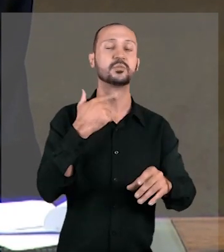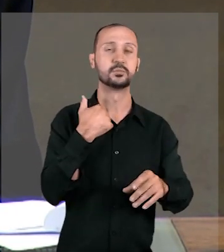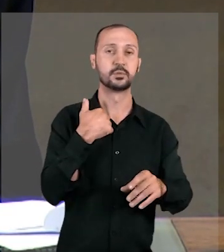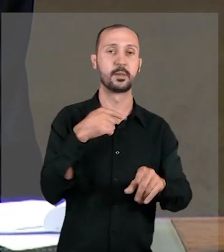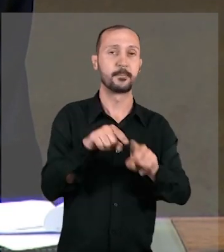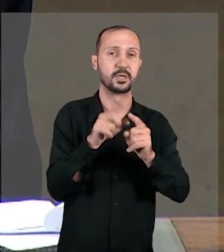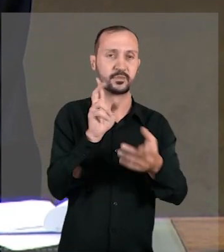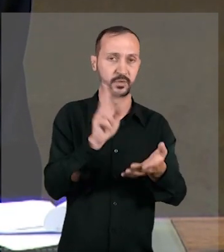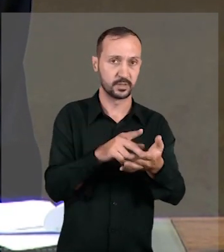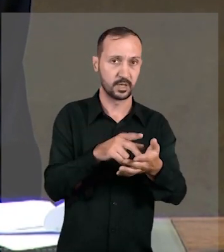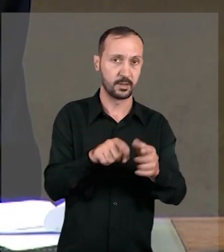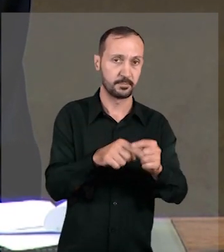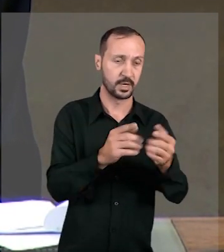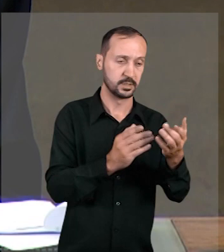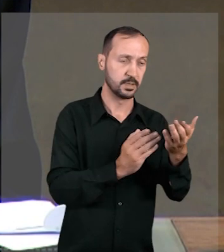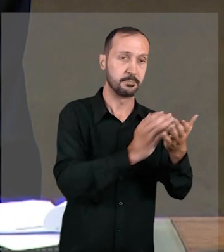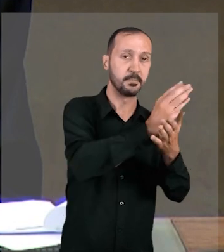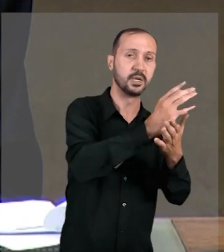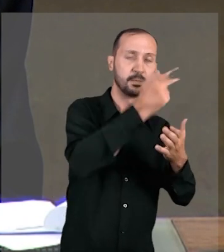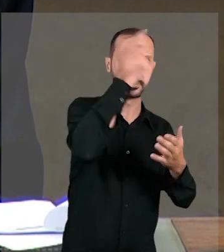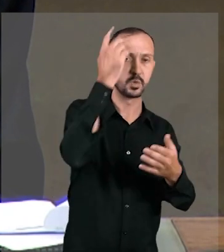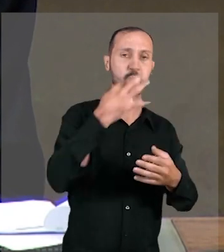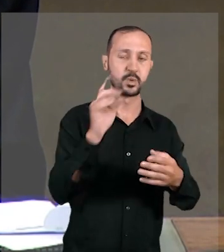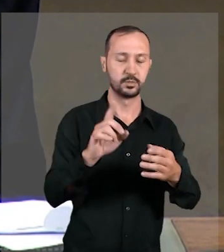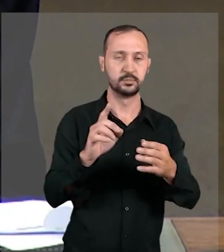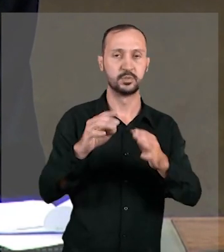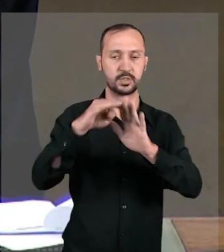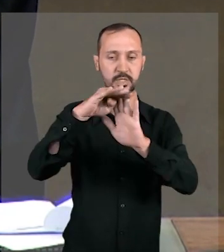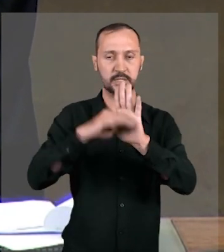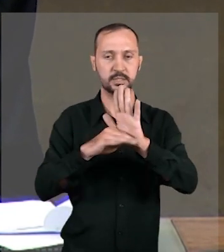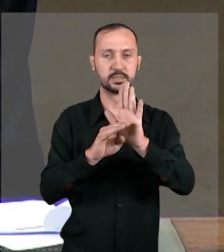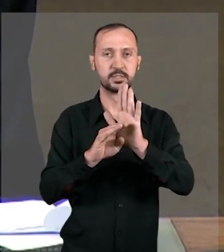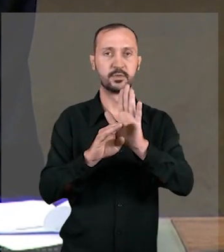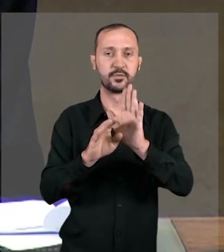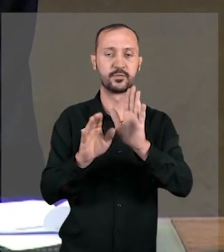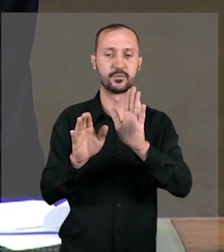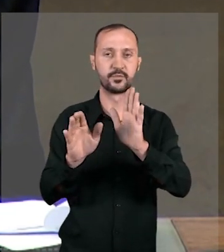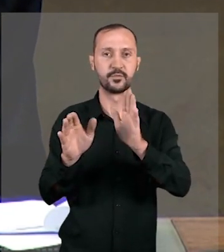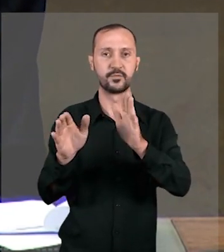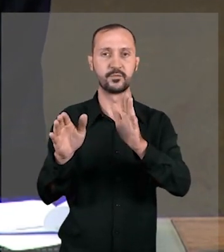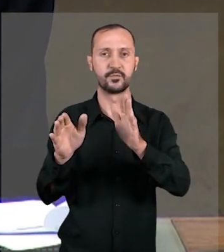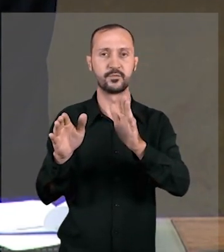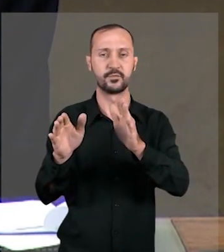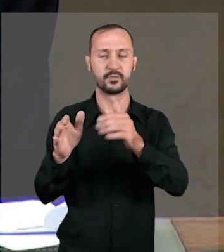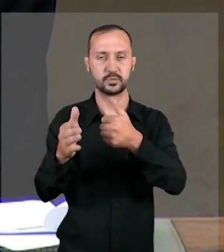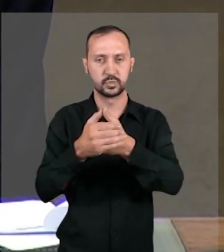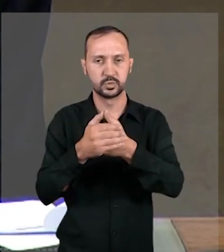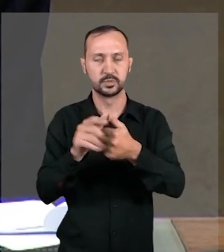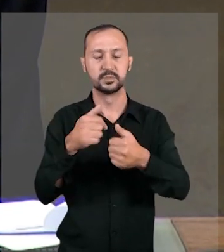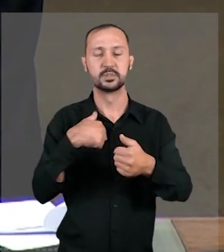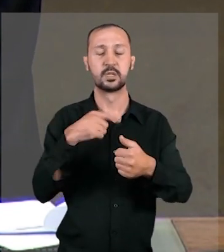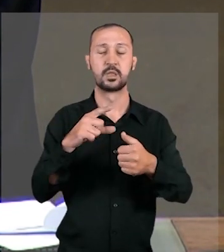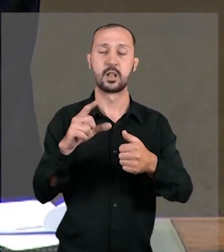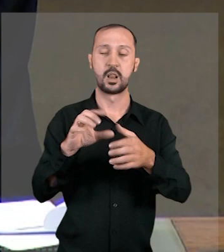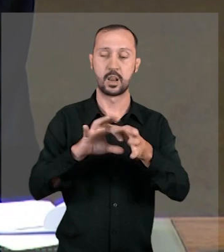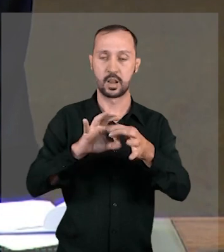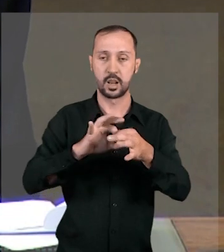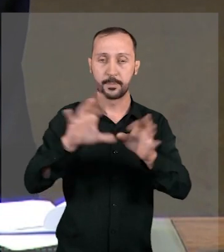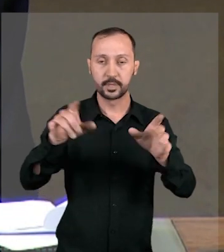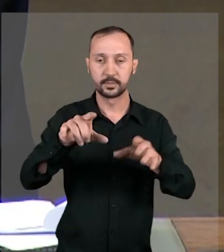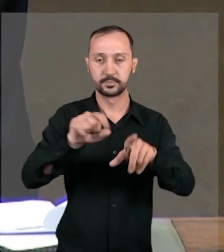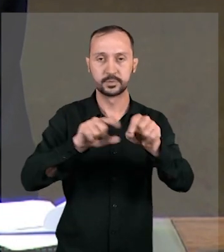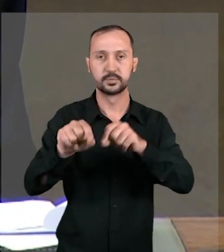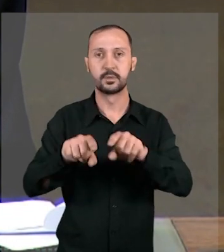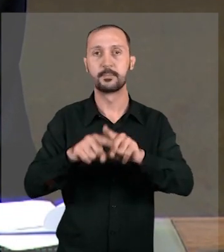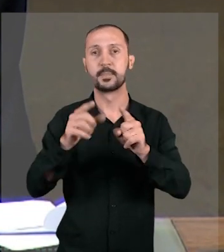que é verdade, mas você elege quem você não sabe. No sistema de lista fechada, você tem menor liberdade de escolha, mas você sabe quem